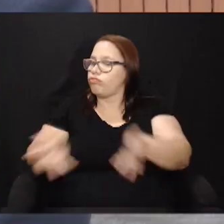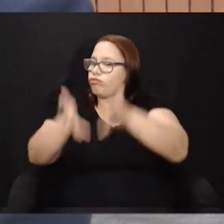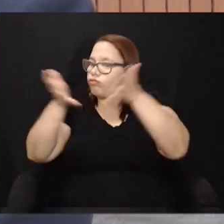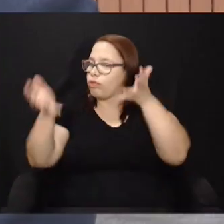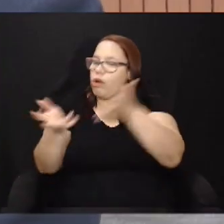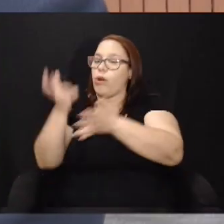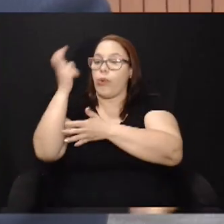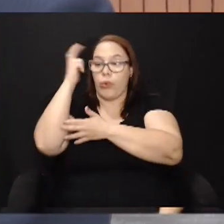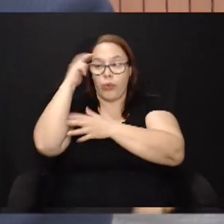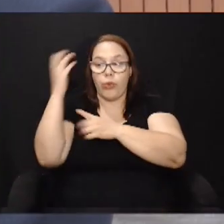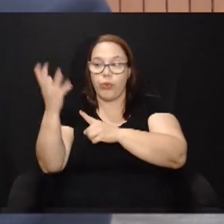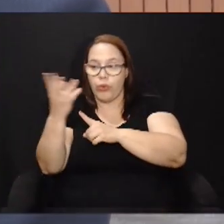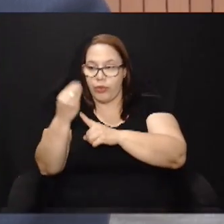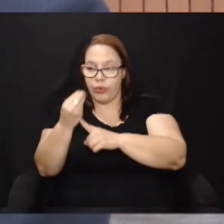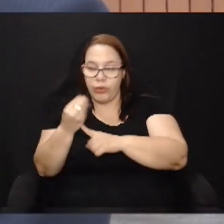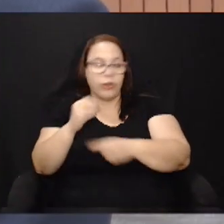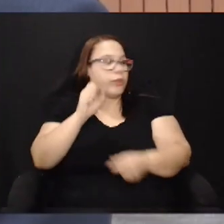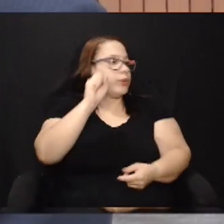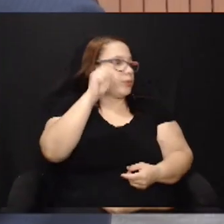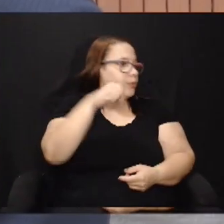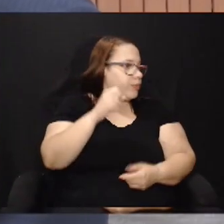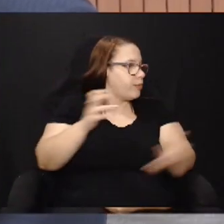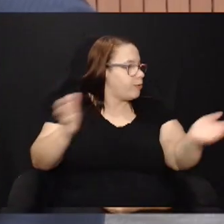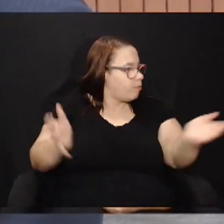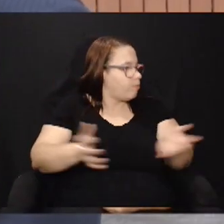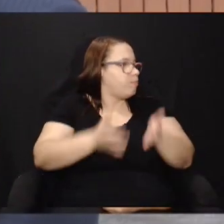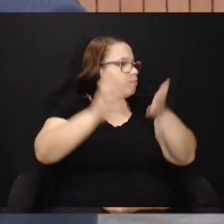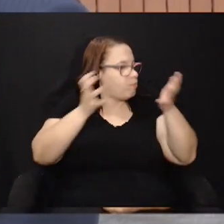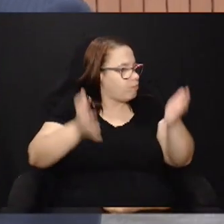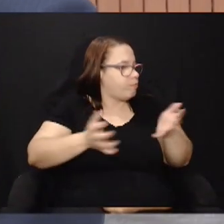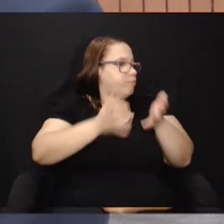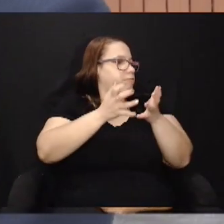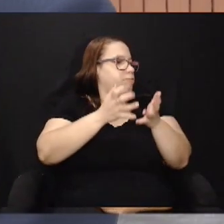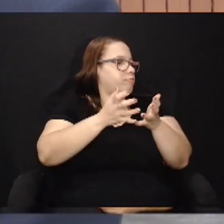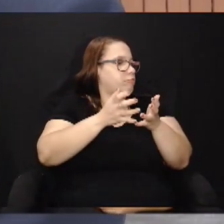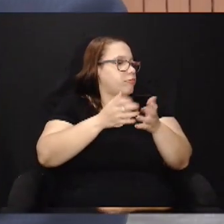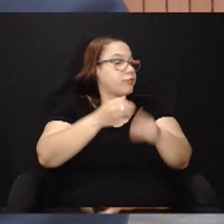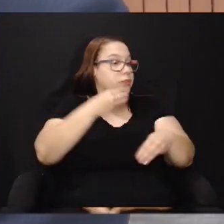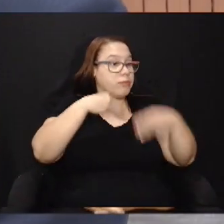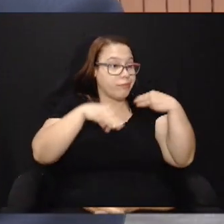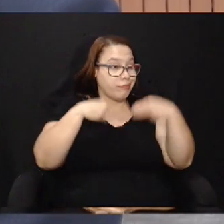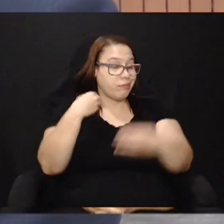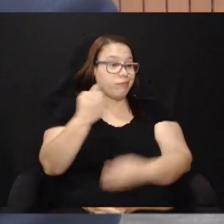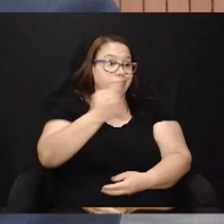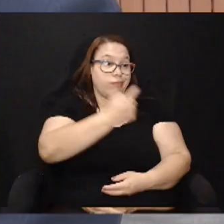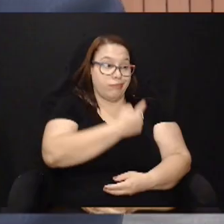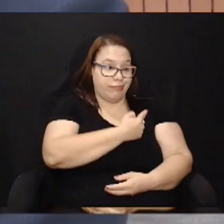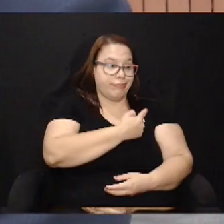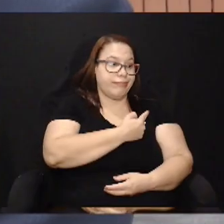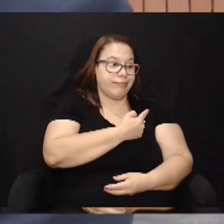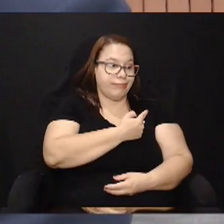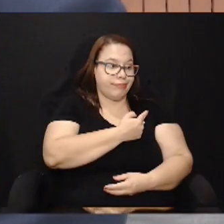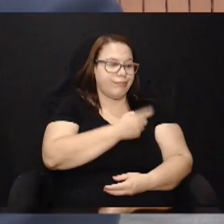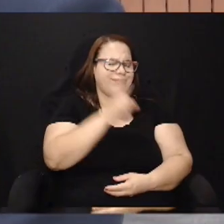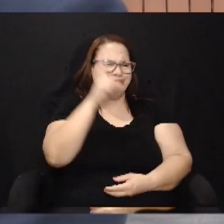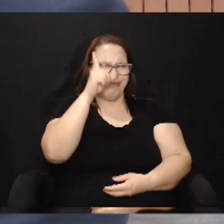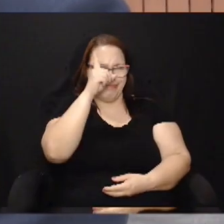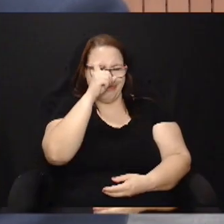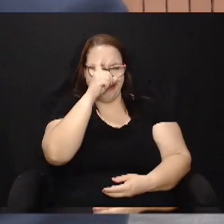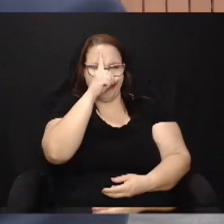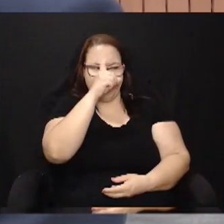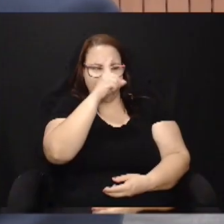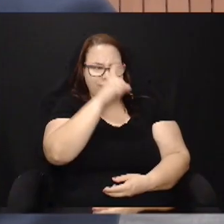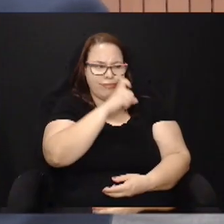arte. Exatamente, para fomentar. Existe muito músico no ostracismo, né? Nós sabemos das dificuldades. Se não houver esse